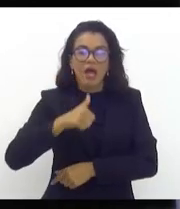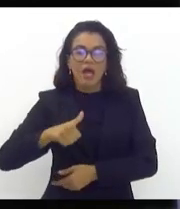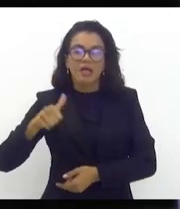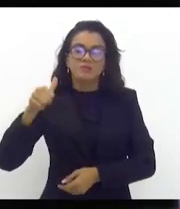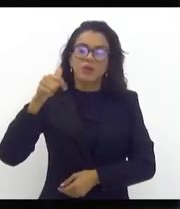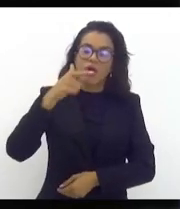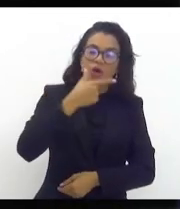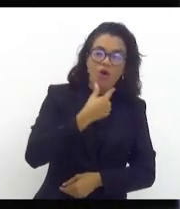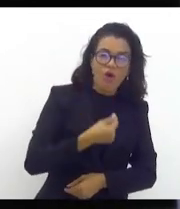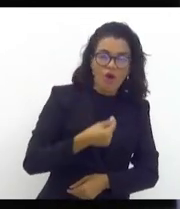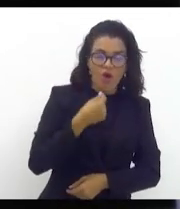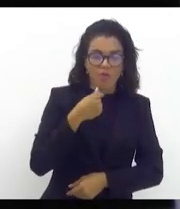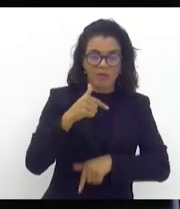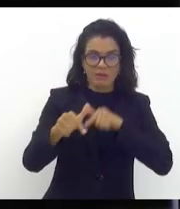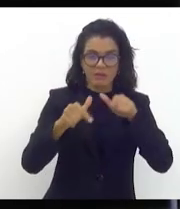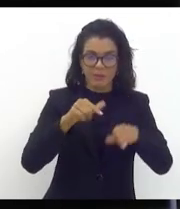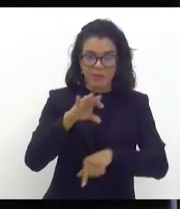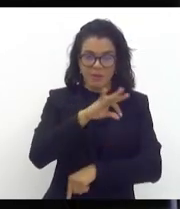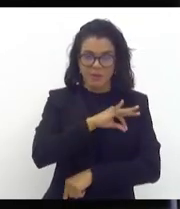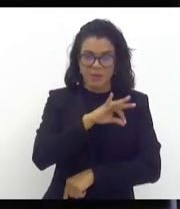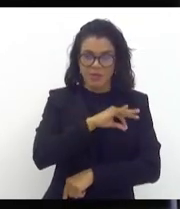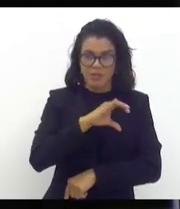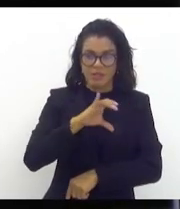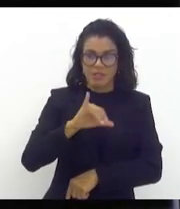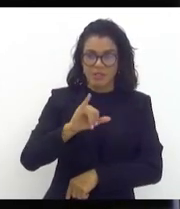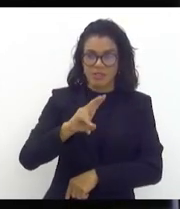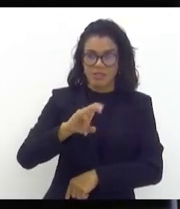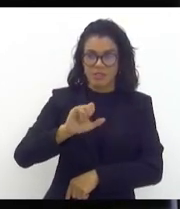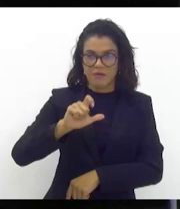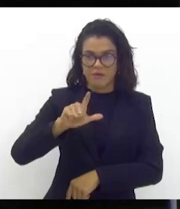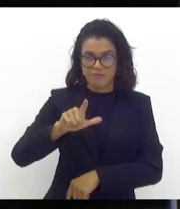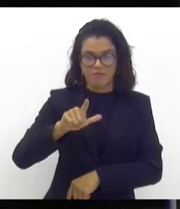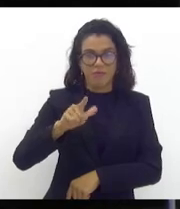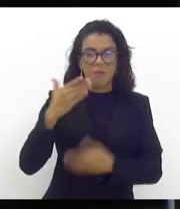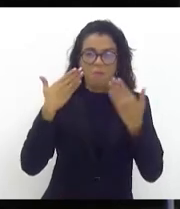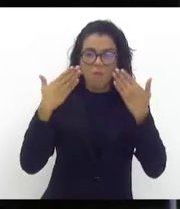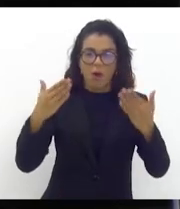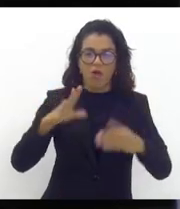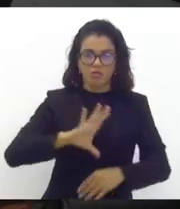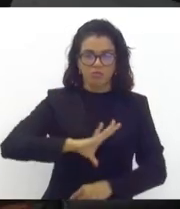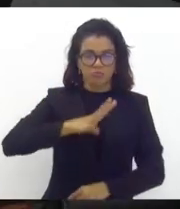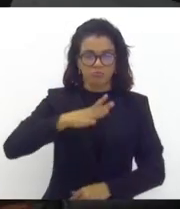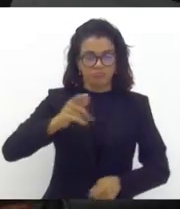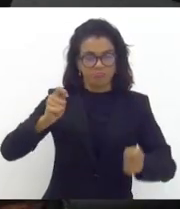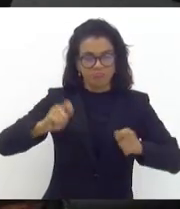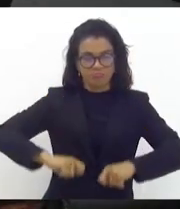aqueles homens da Polícia Civil que demonstram competência e coragem. Muito obrigada.